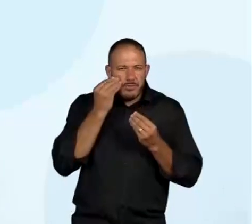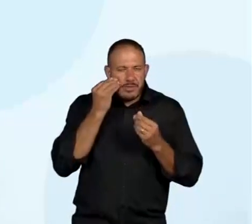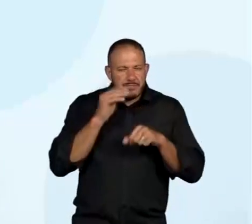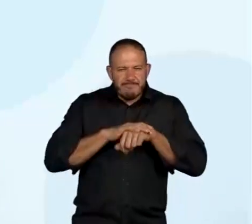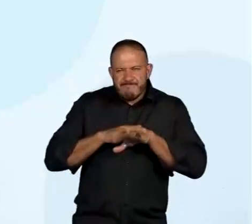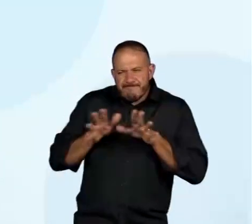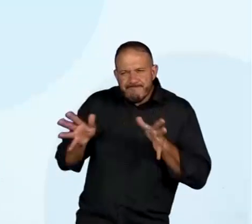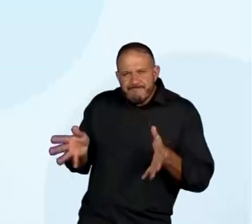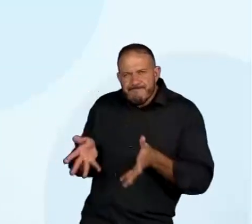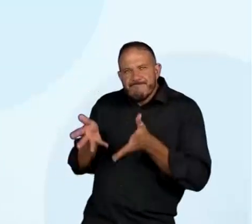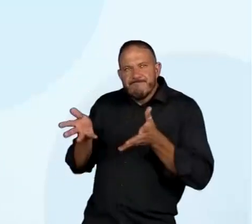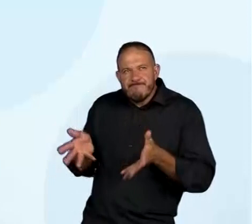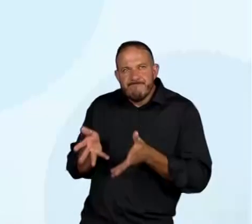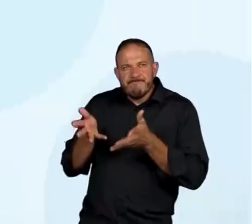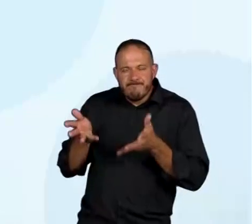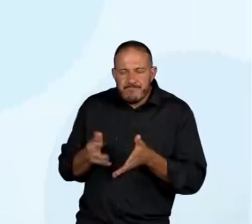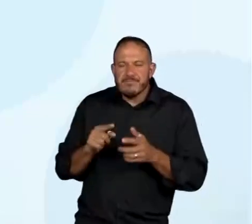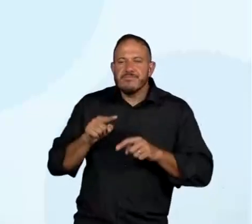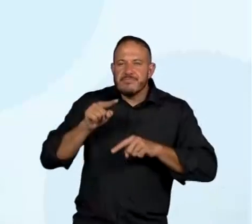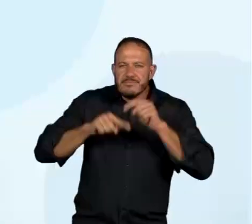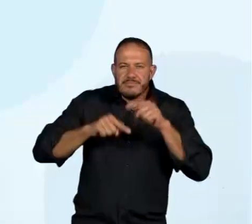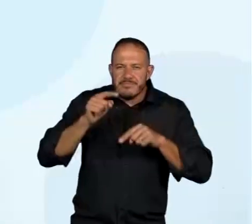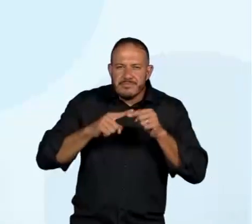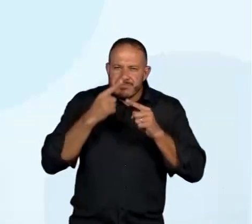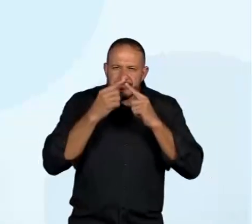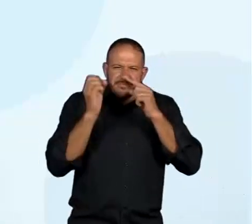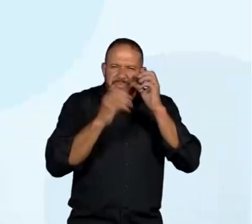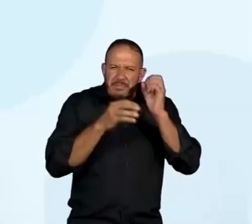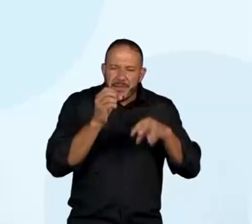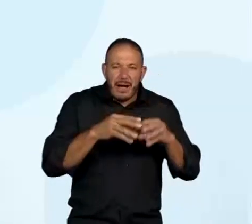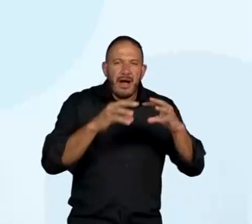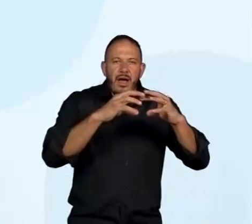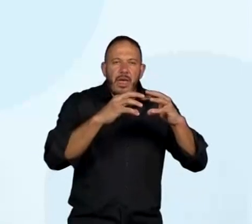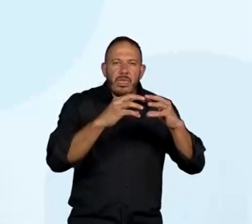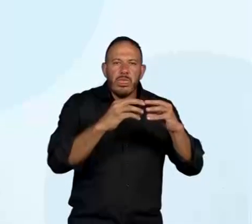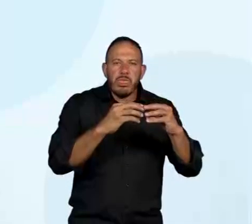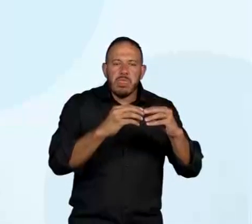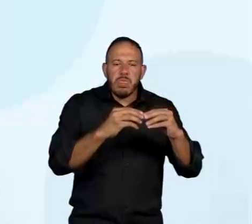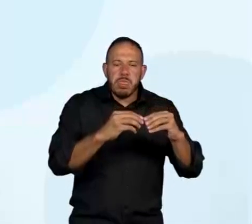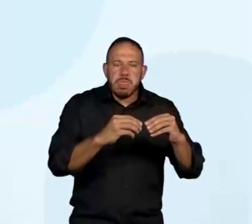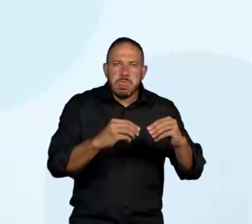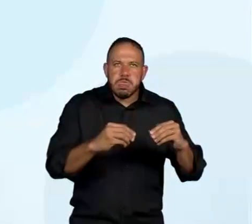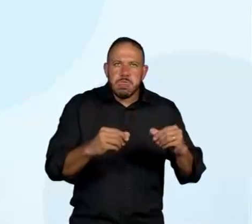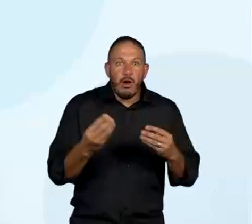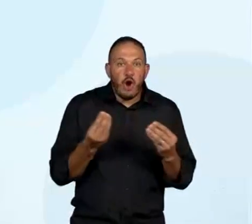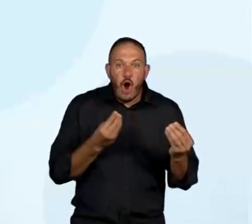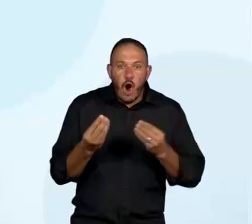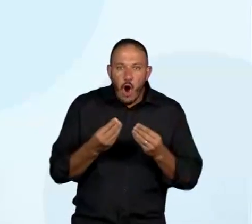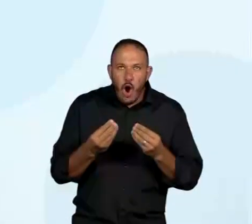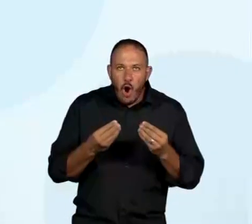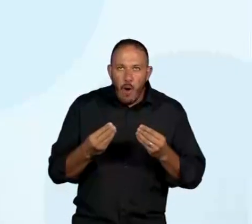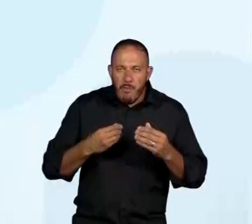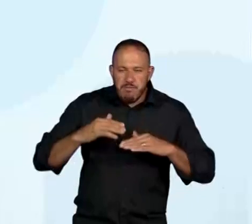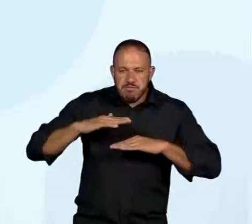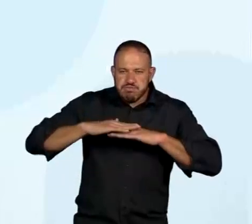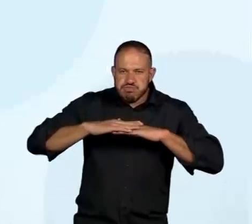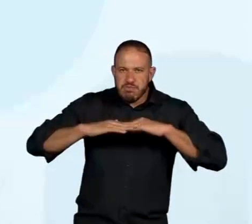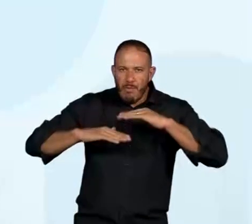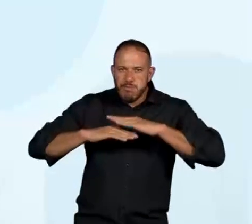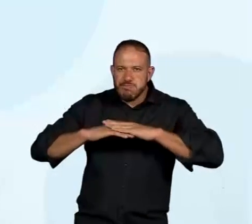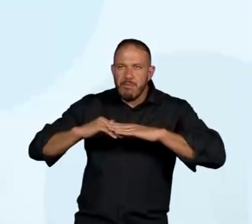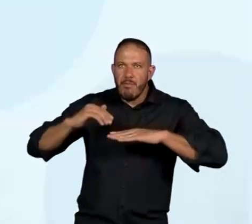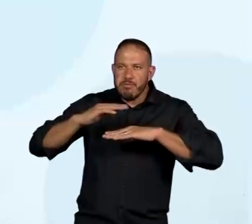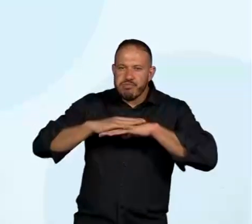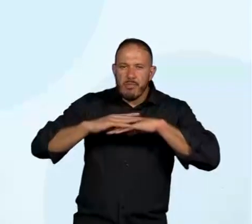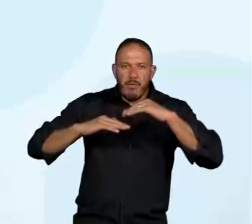estimular a decomposição de materiais orgânicos por organismos heterótrofos aeróbicos, com